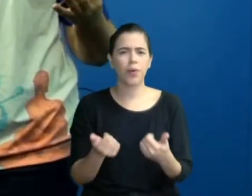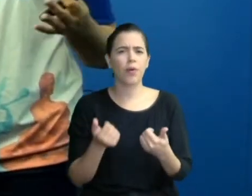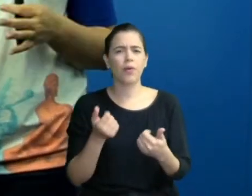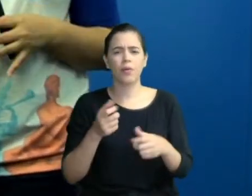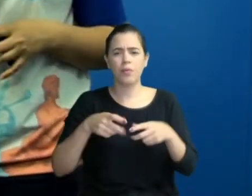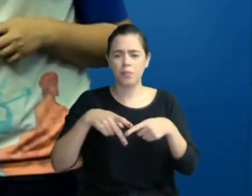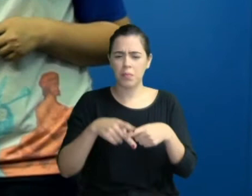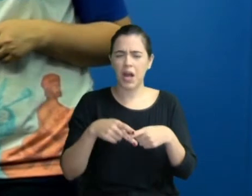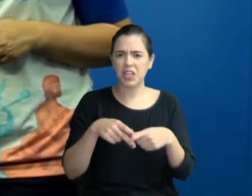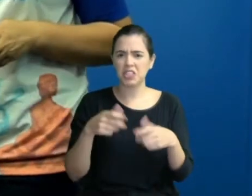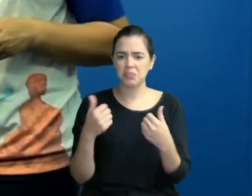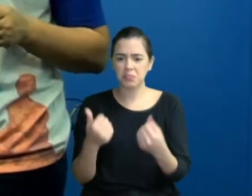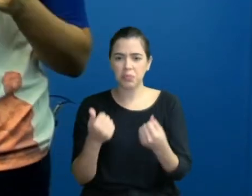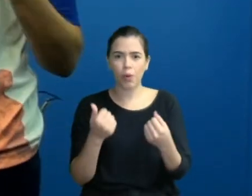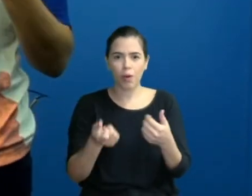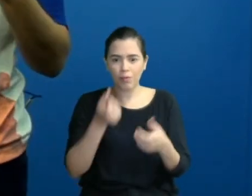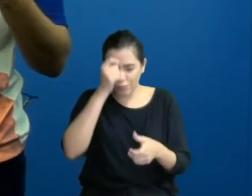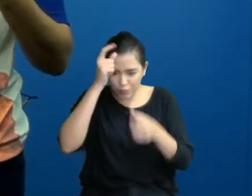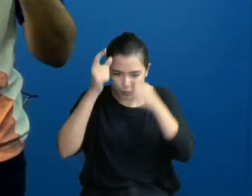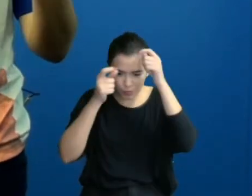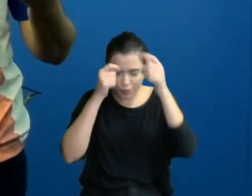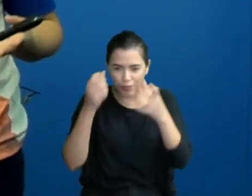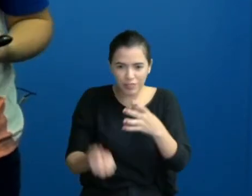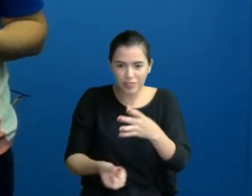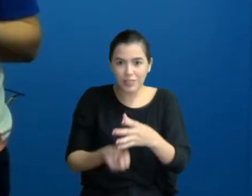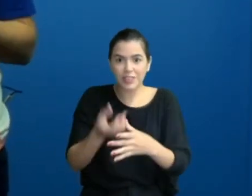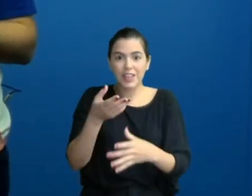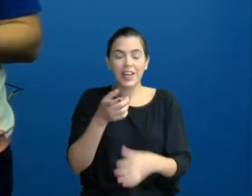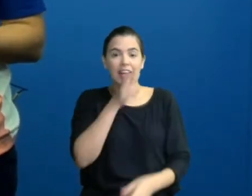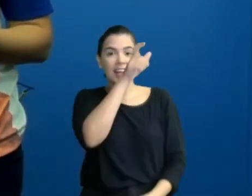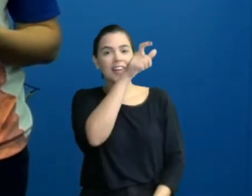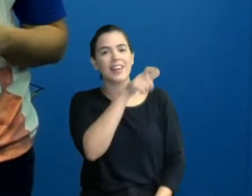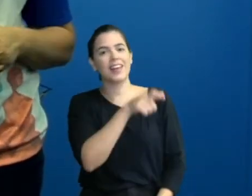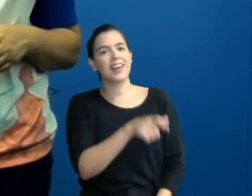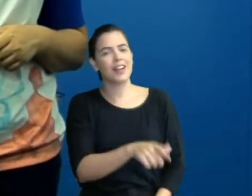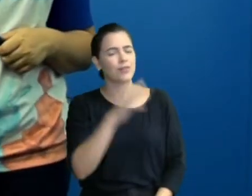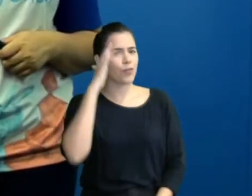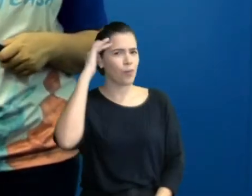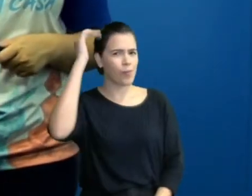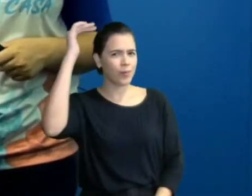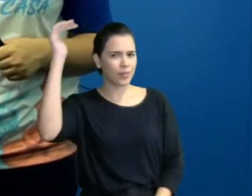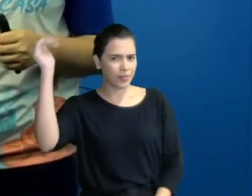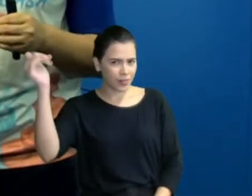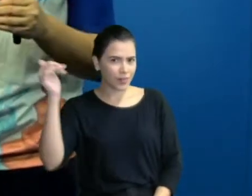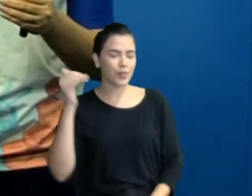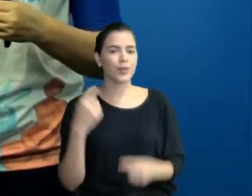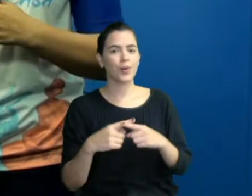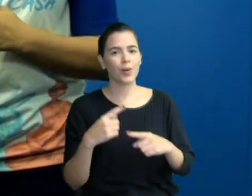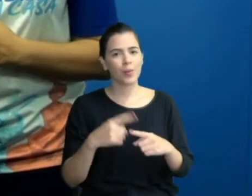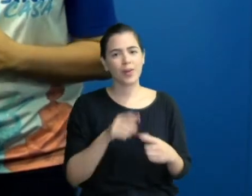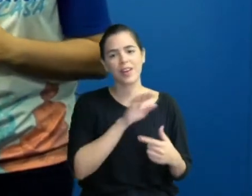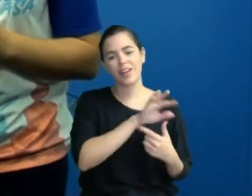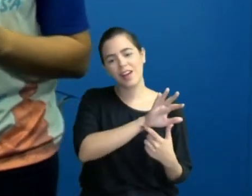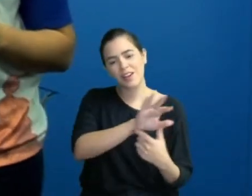máquinas muito boas para fazer isso e foi considerado assim o pai da aviação, porque colaborou muito com a modernização, com